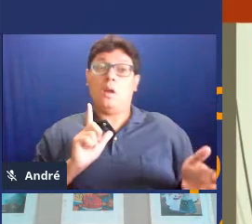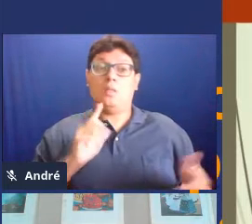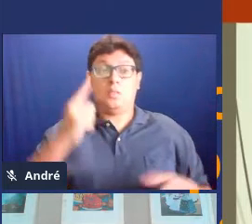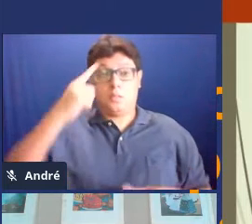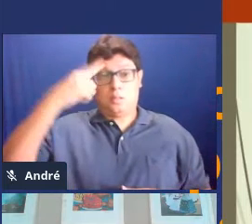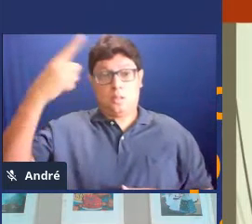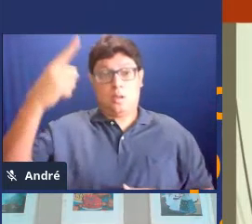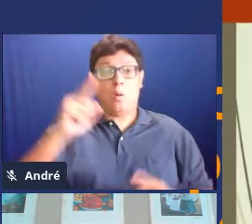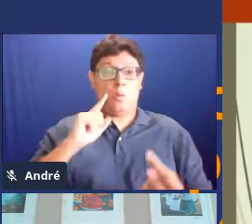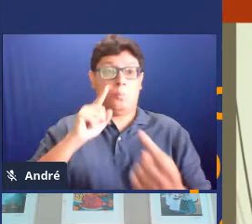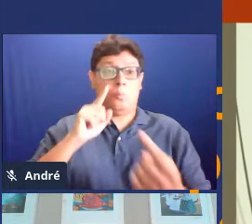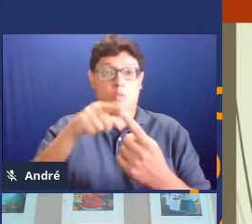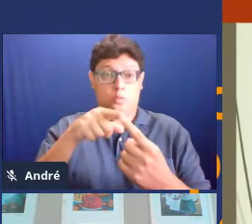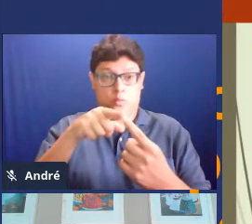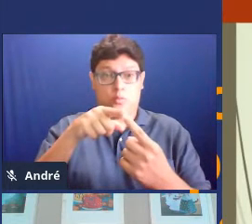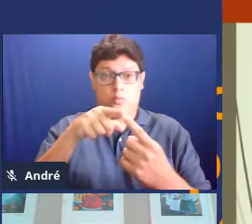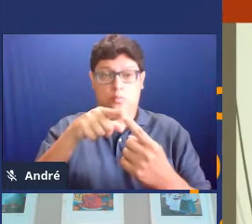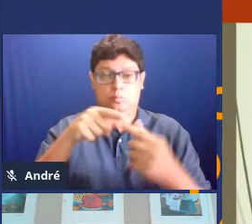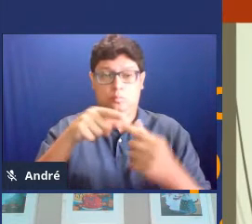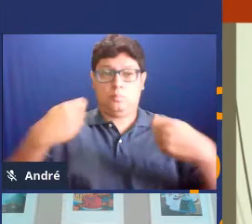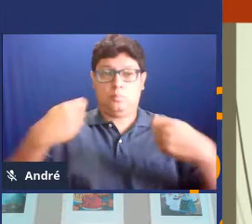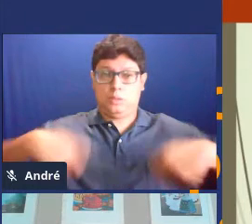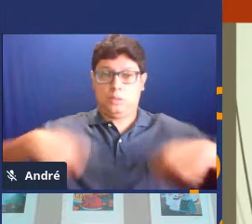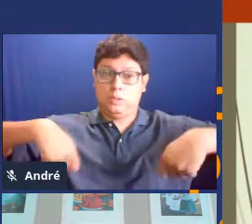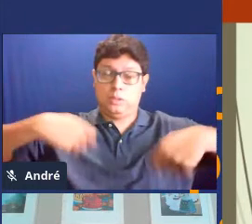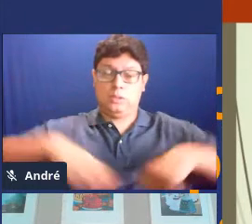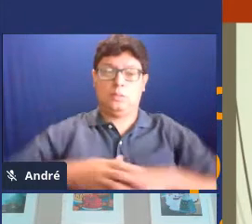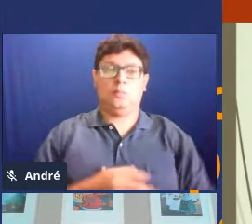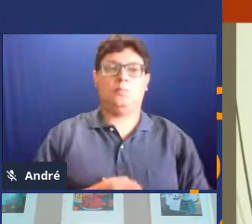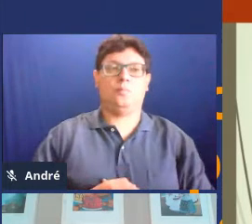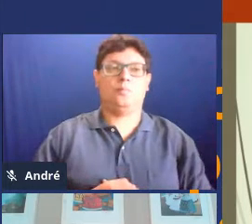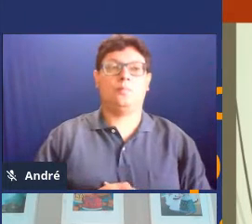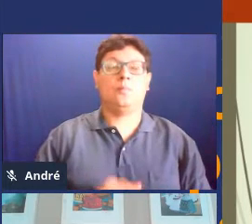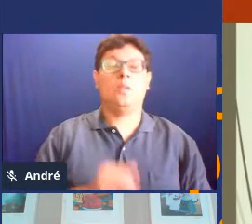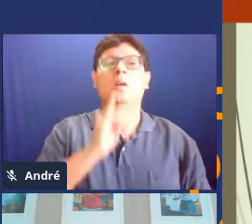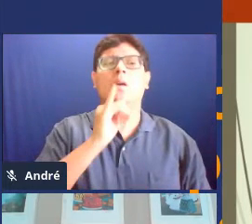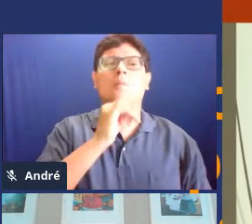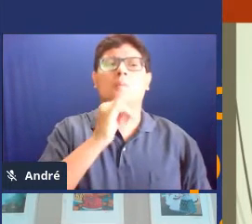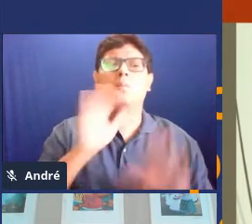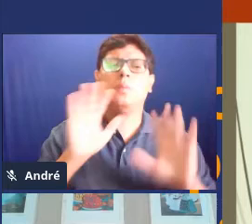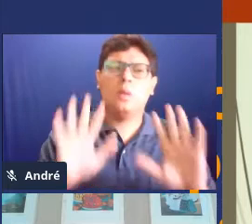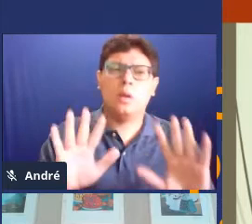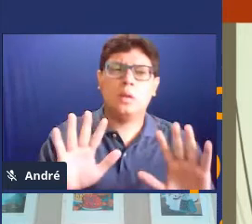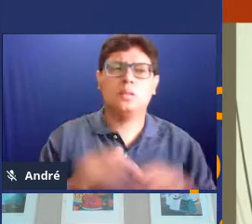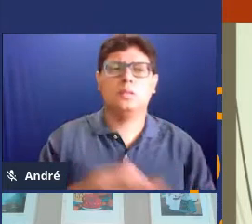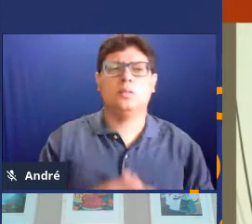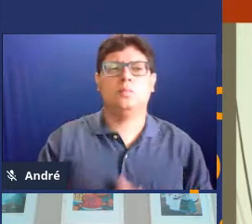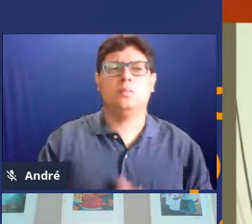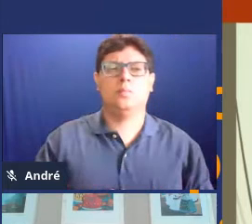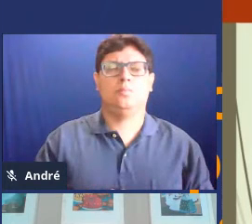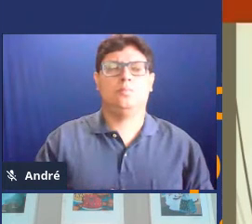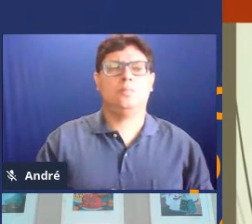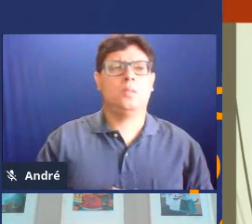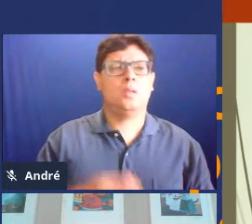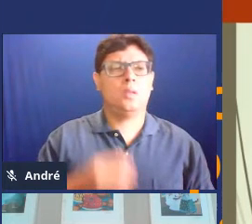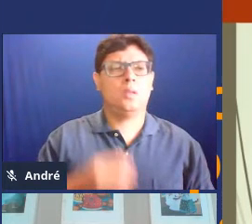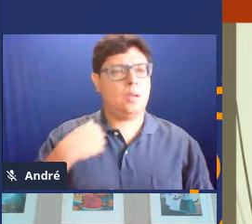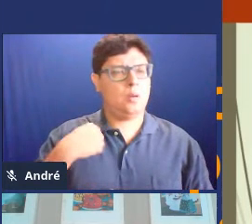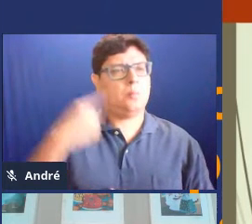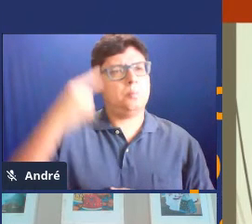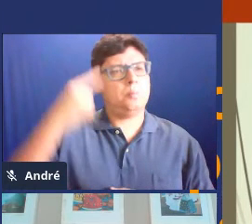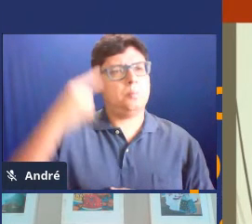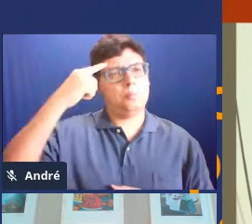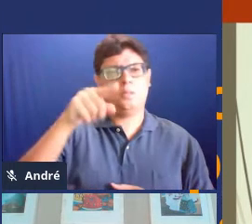exemplo, que é uma coisa que eu saiba até esse ano, pelo menos até uns 2 meses atrás, ninguém nunca fez. Eu vou deixar uma ideia